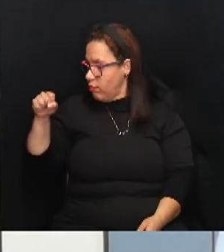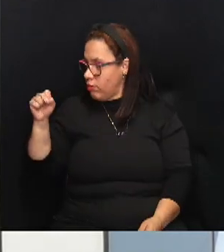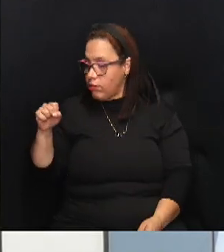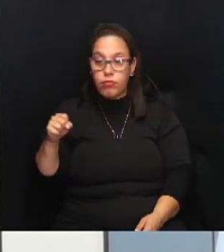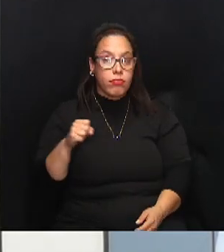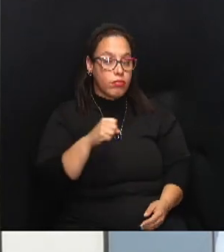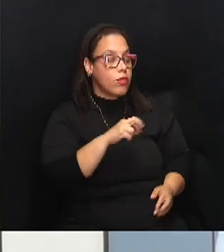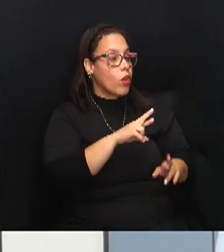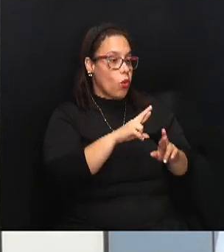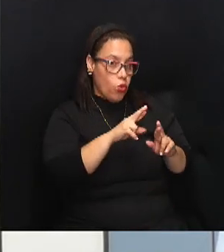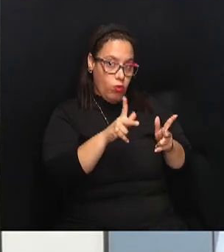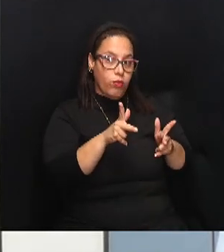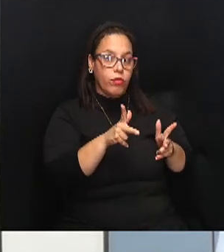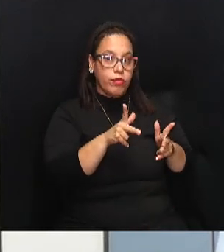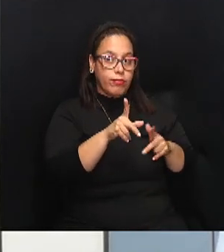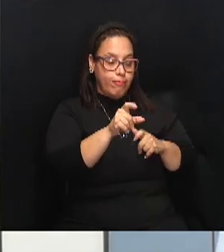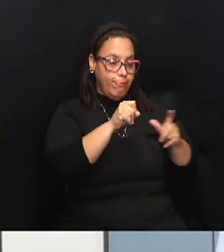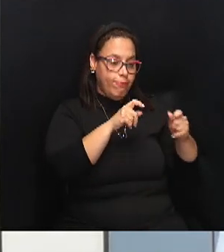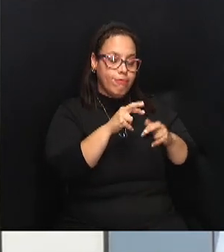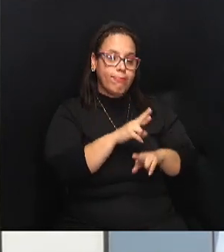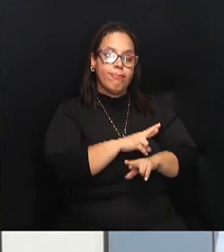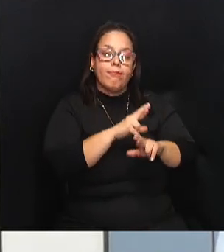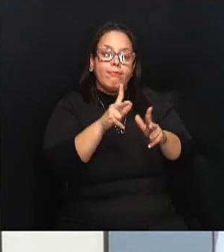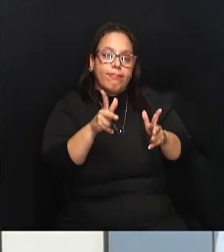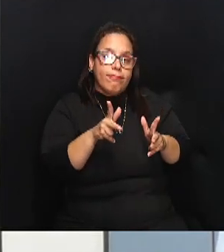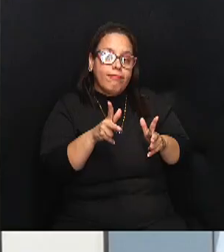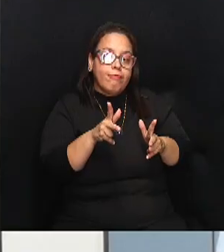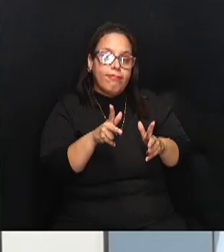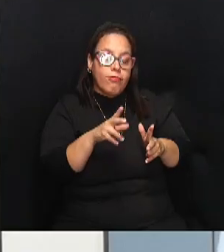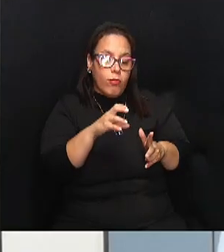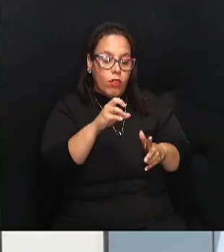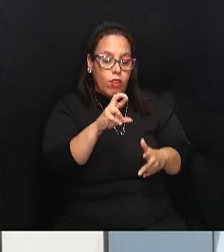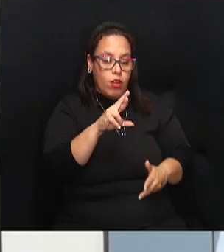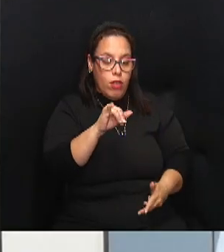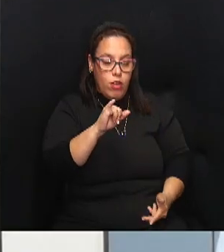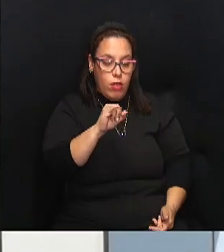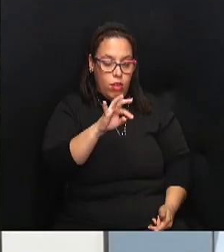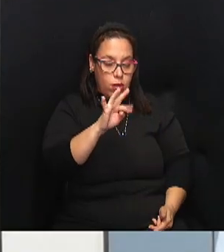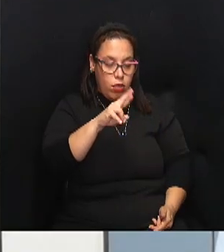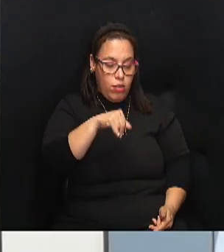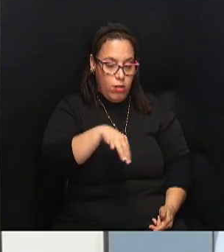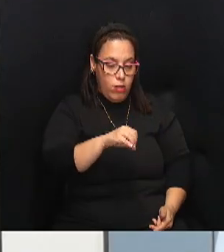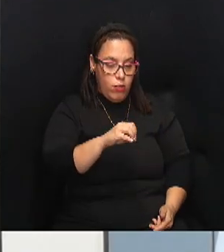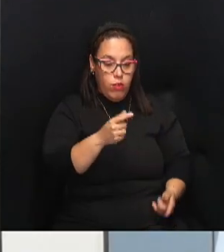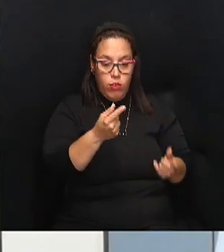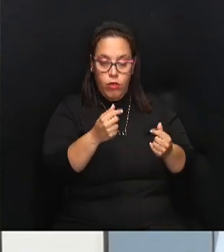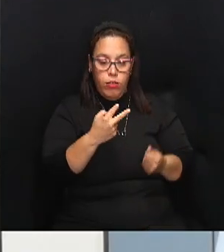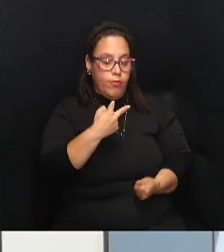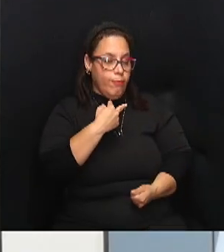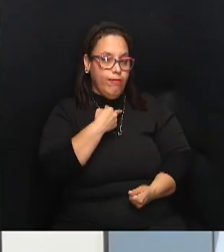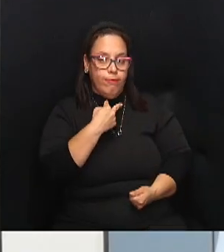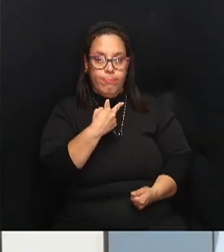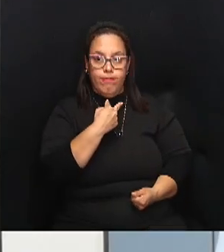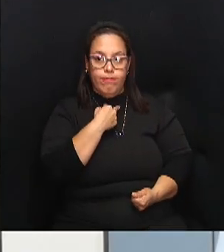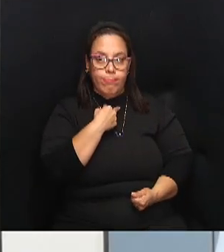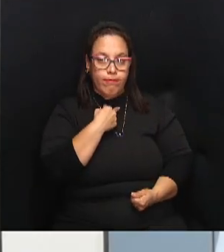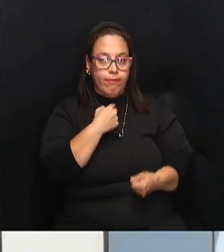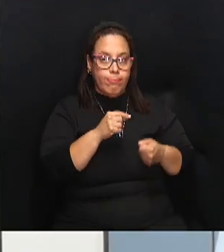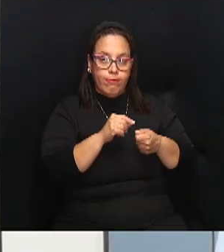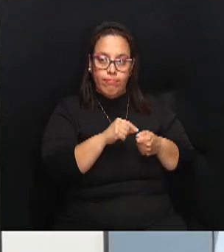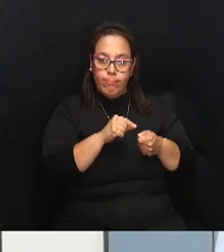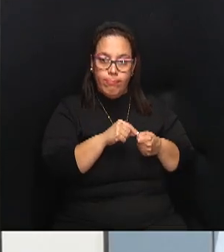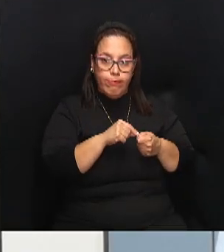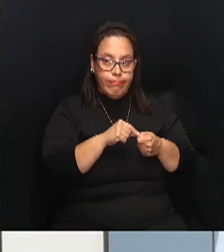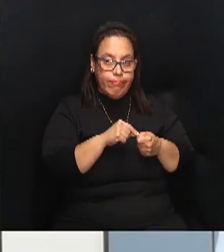coisas diferentes, são passos diferentes. E quando o Cristiano disse que esse custo não pode ser, né, feito